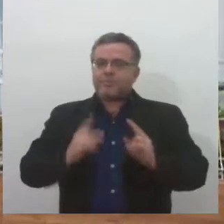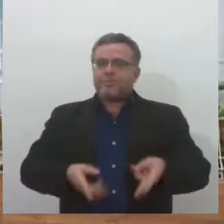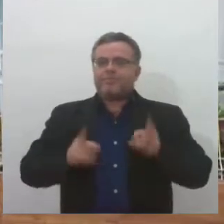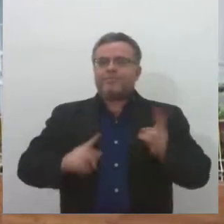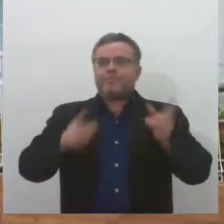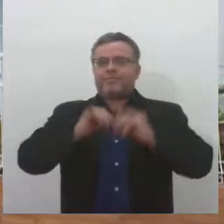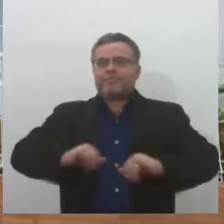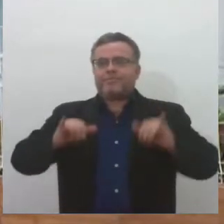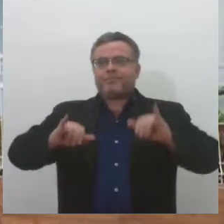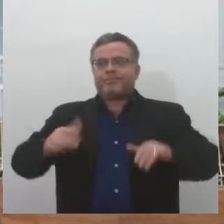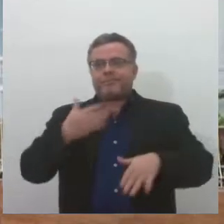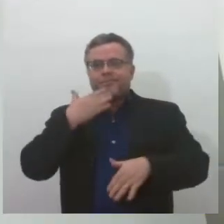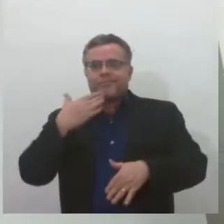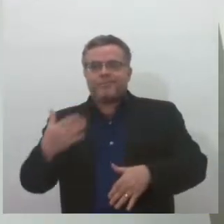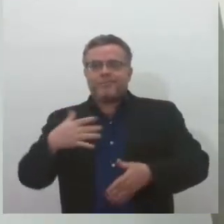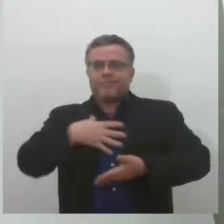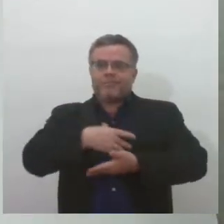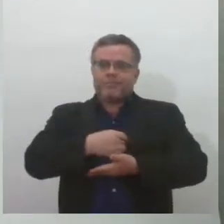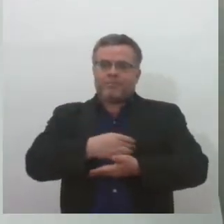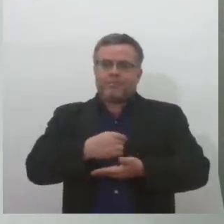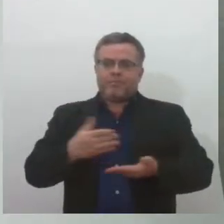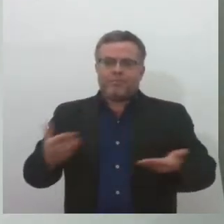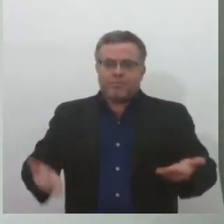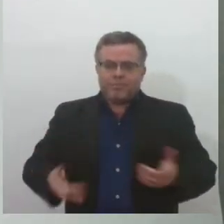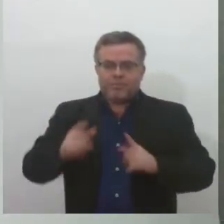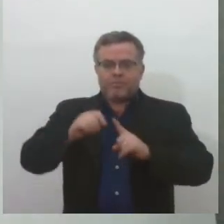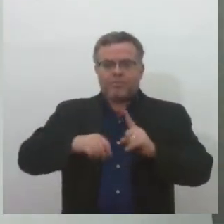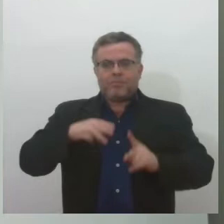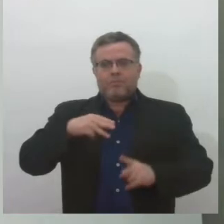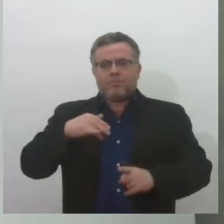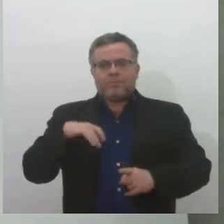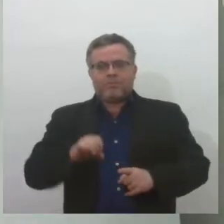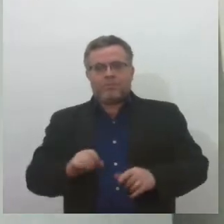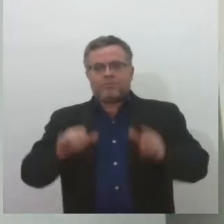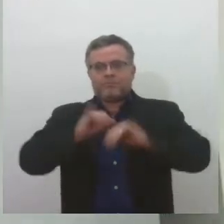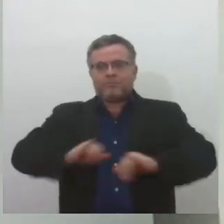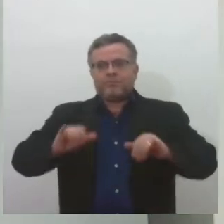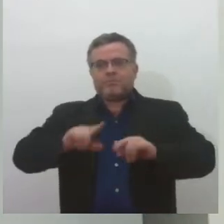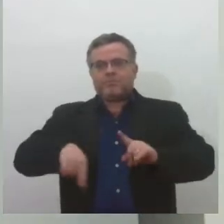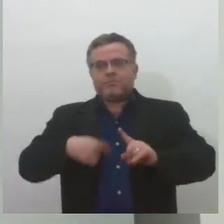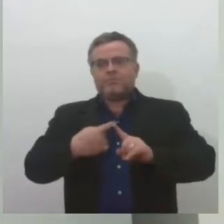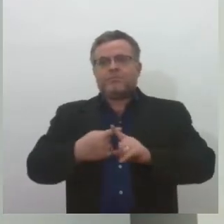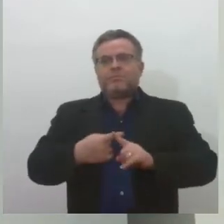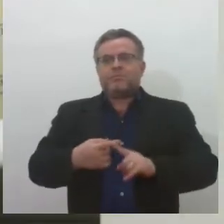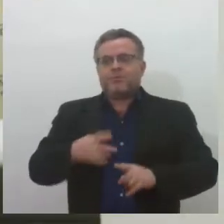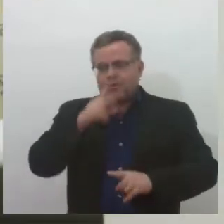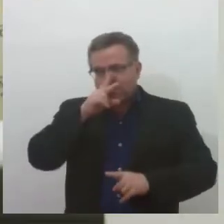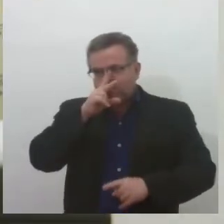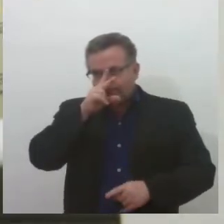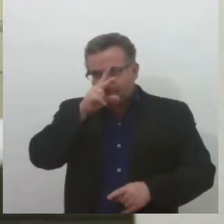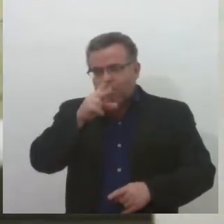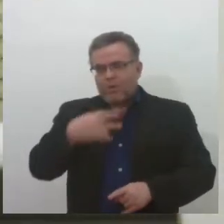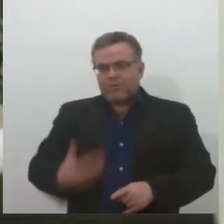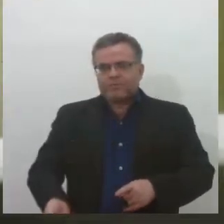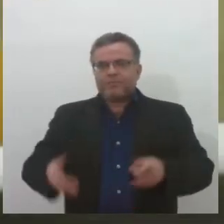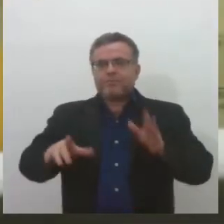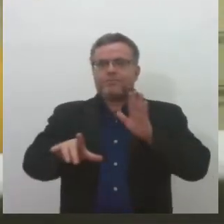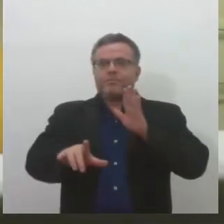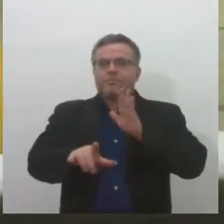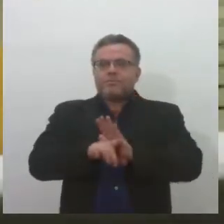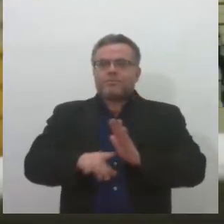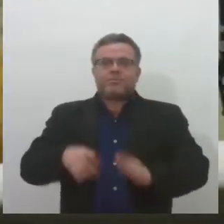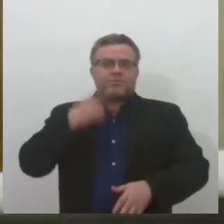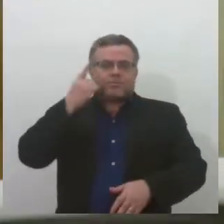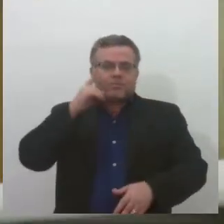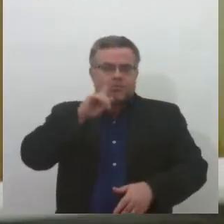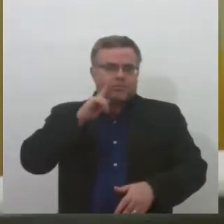faz campanhas pedindo doação de leite no entanto no mês de maio a campanha se intensifica isso porque através de uma lei de autoria da